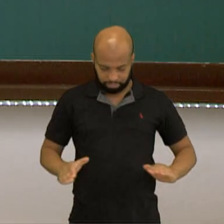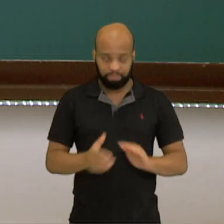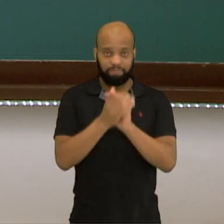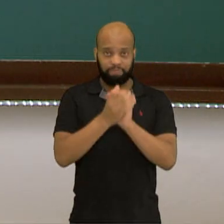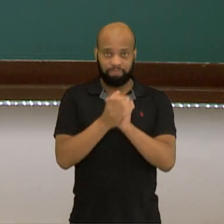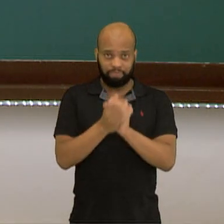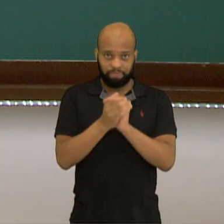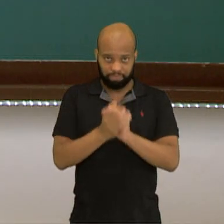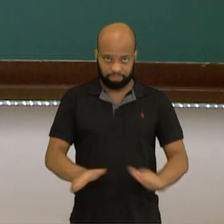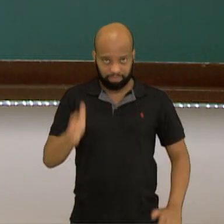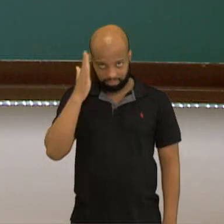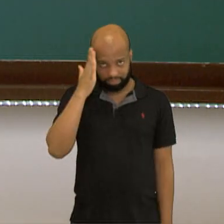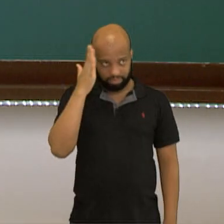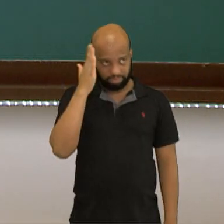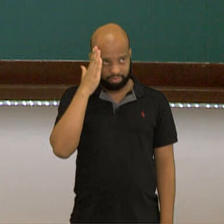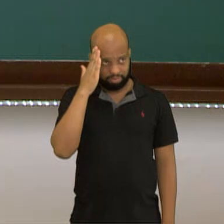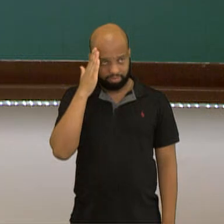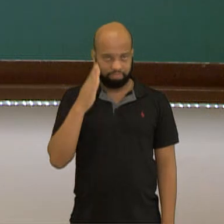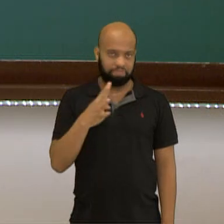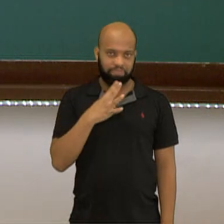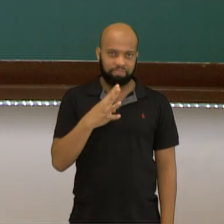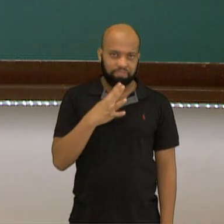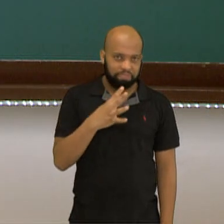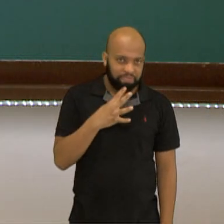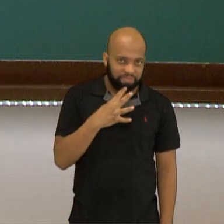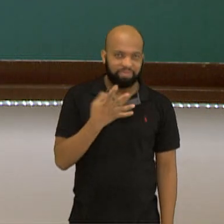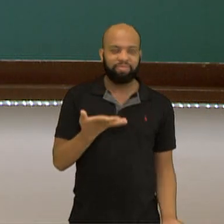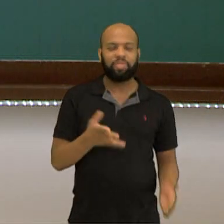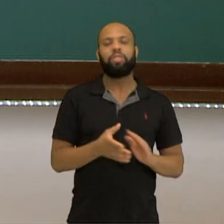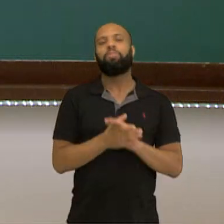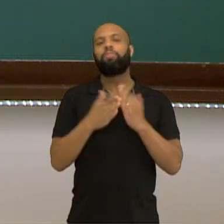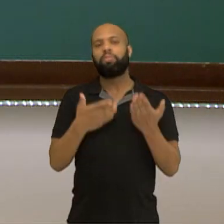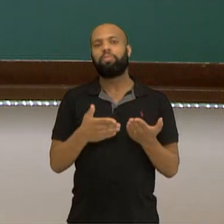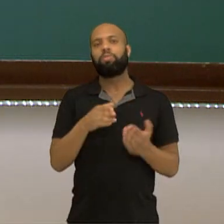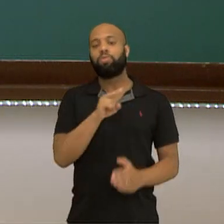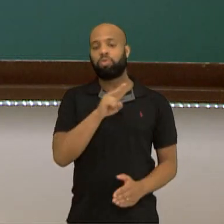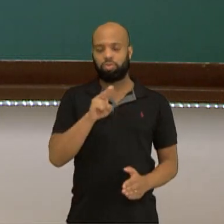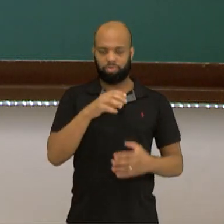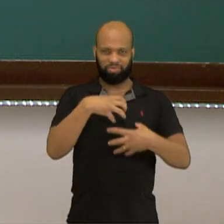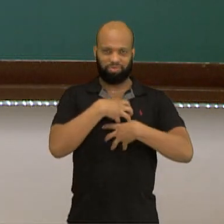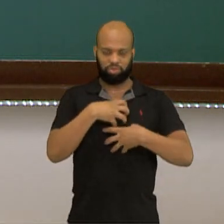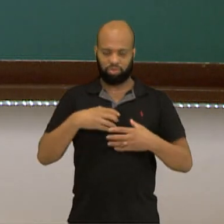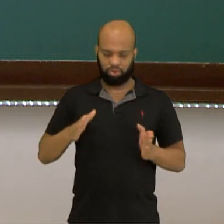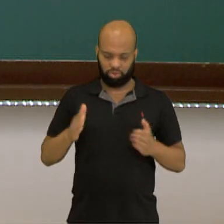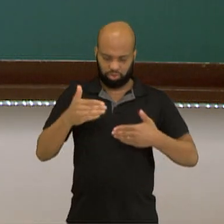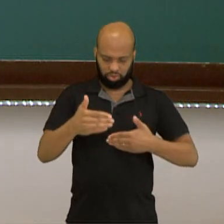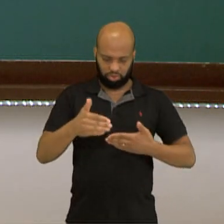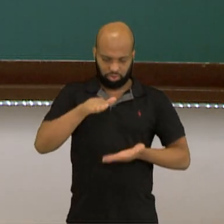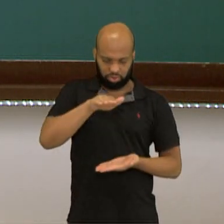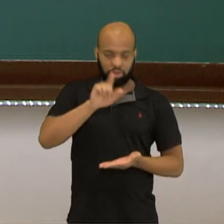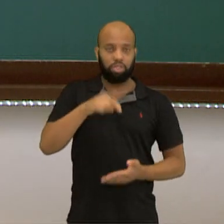aquele dadinho de alguns jogos, de alguns brinquedos, é o formato de um cubo. Então,